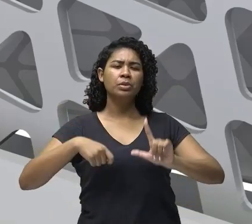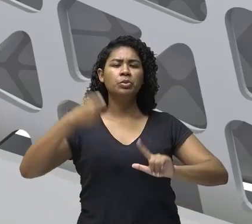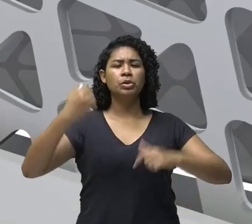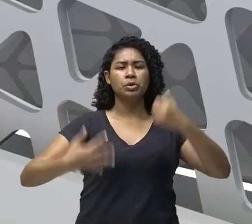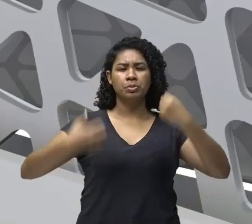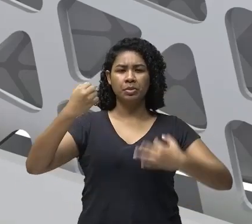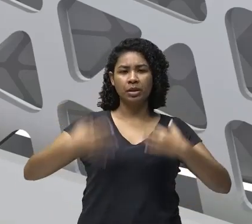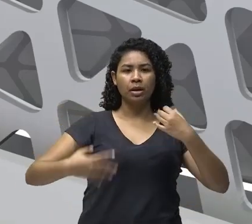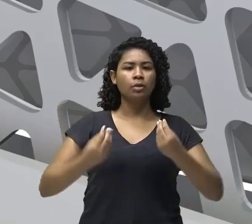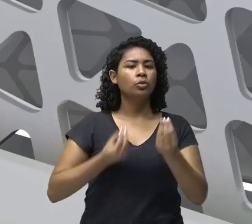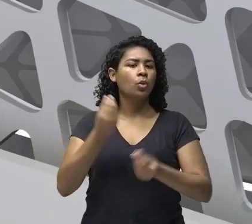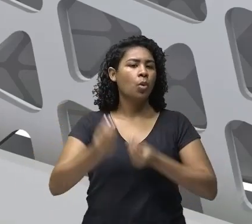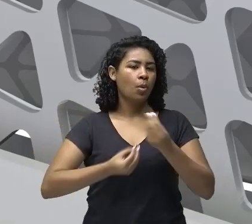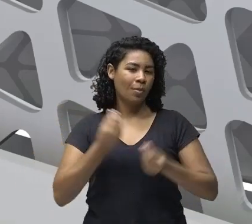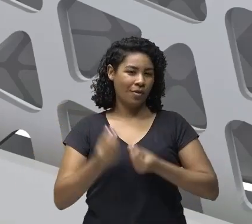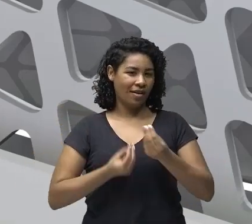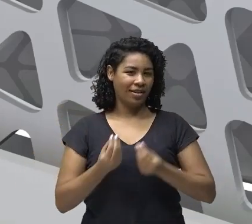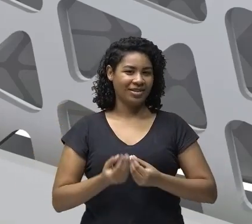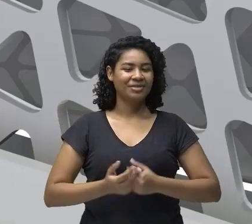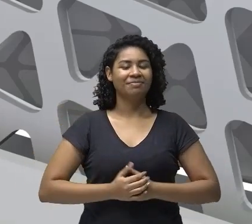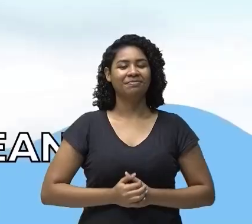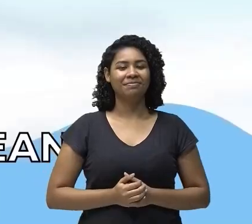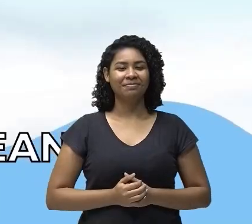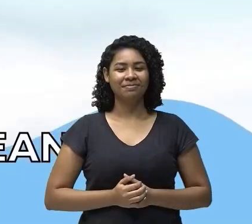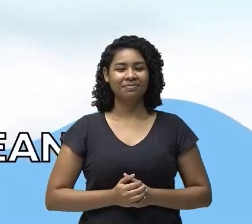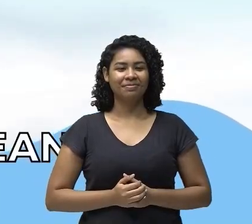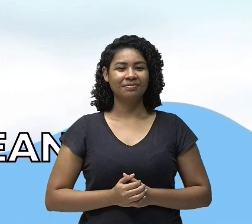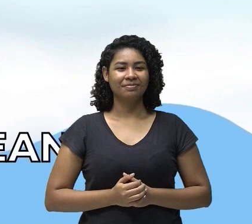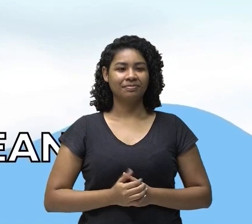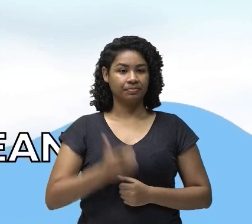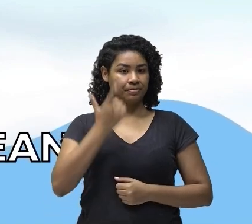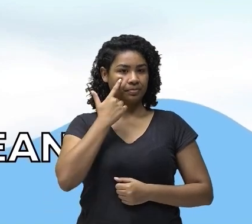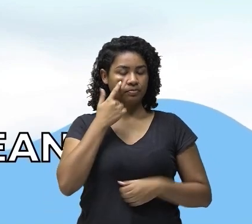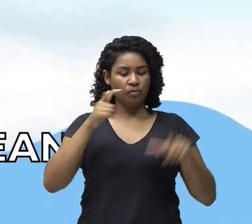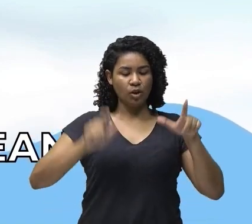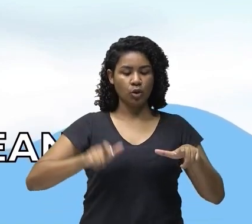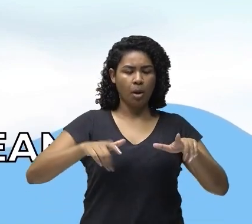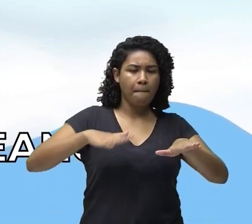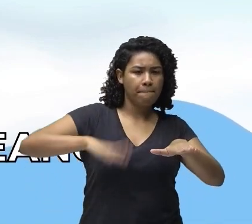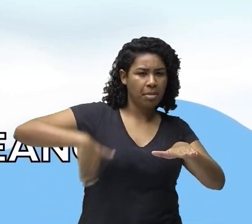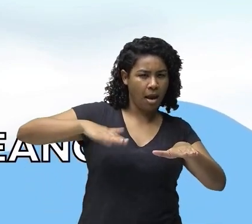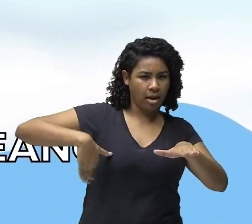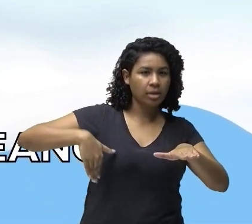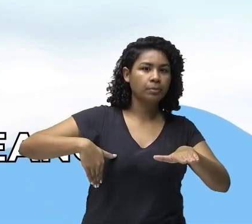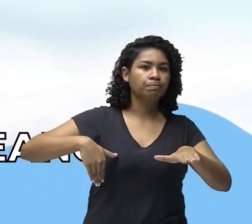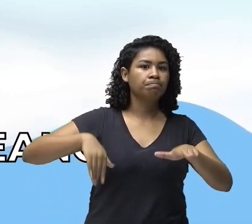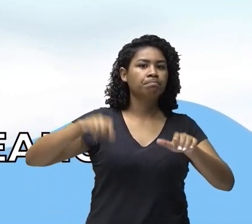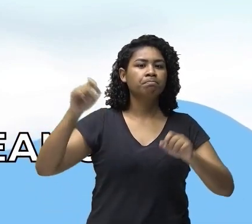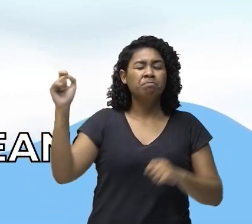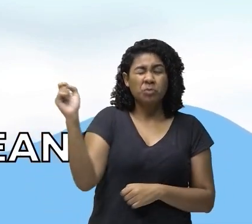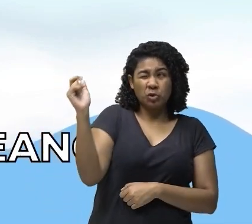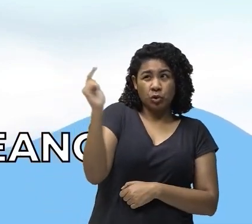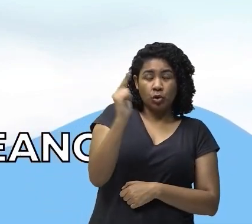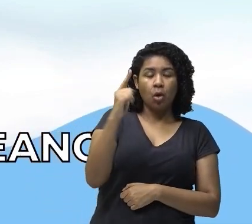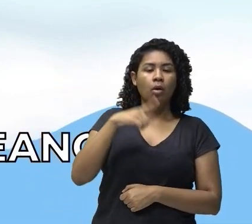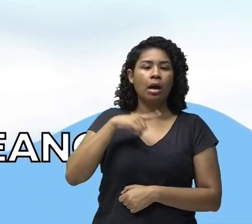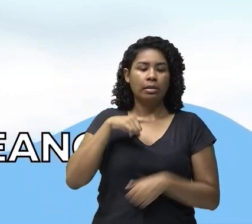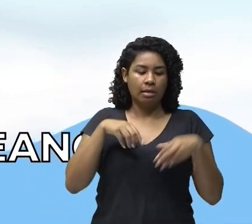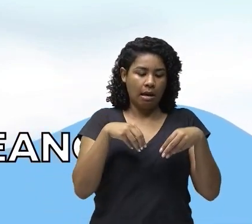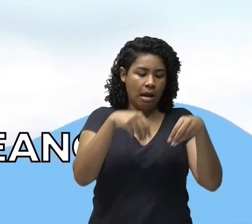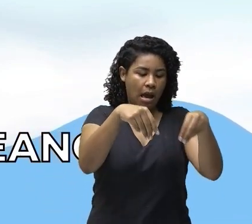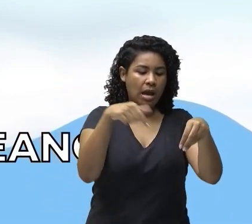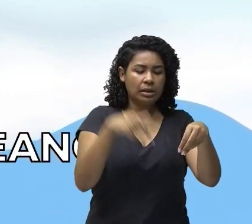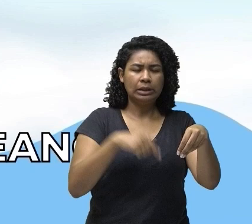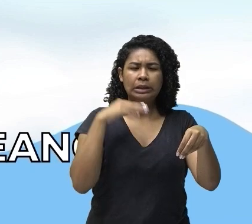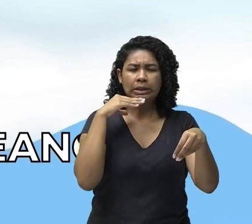da formação das brisas. Olhem, vamos lá comigo. Na praia, durante o dia, a areia se aquece mais depressa que a água do